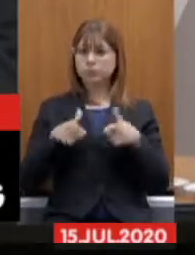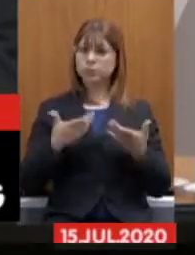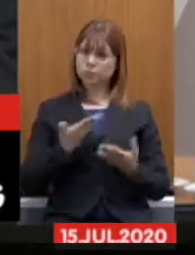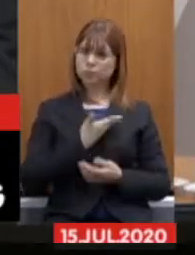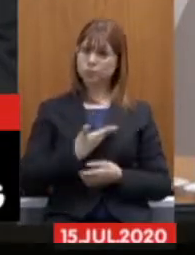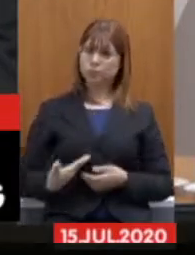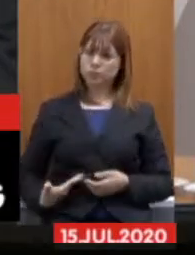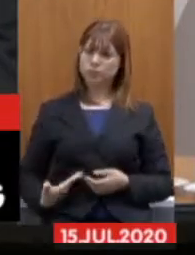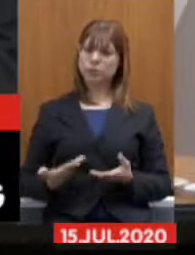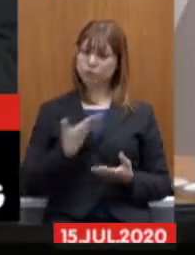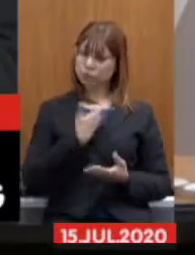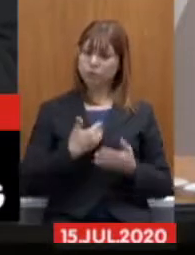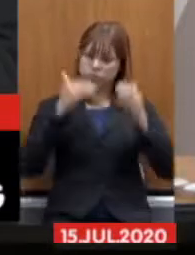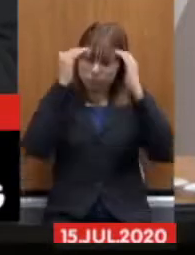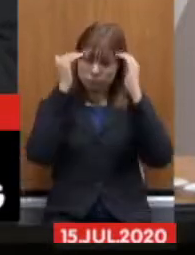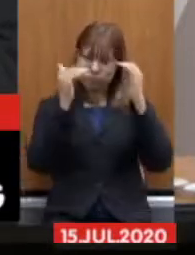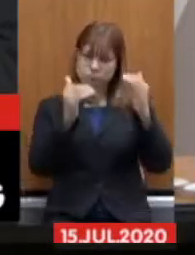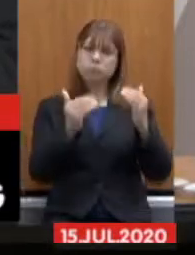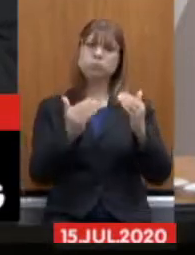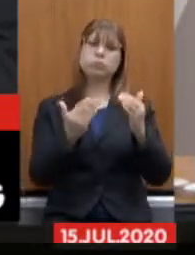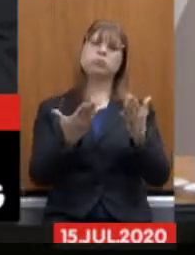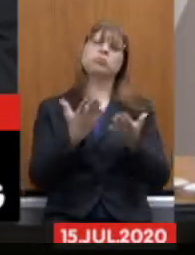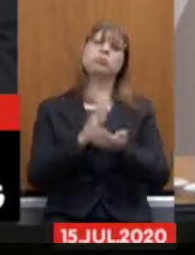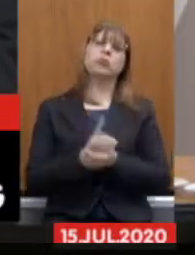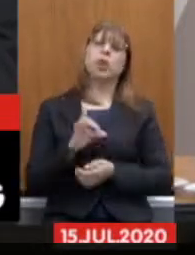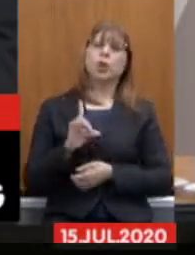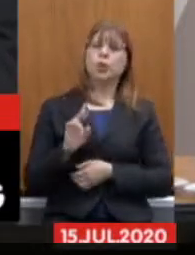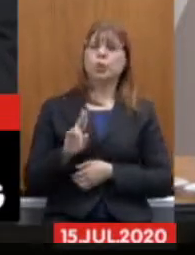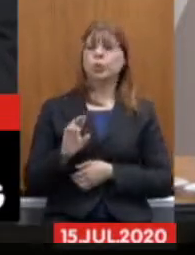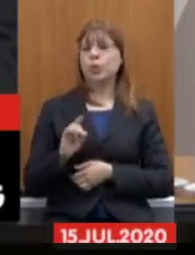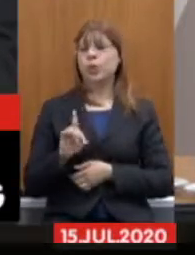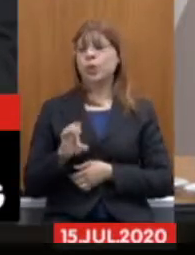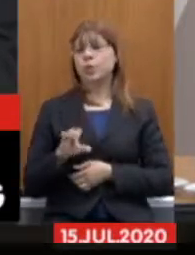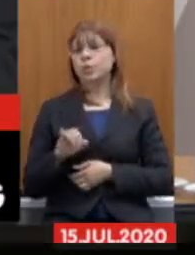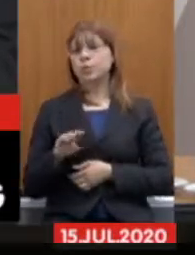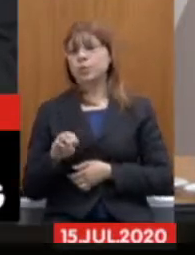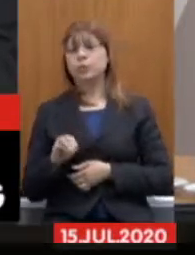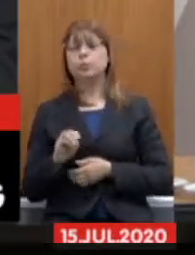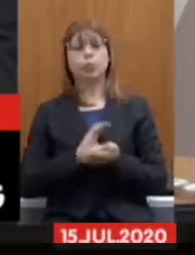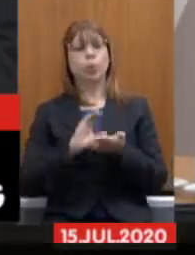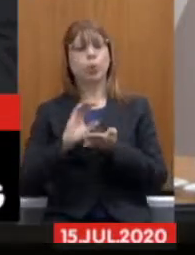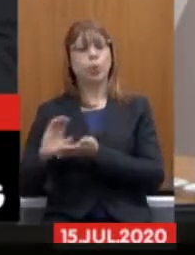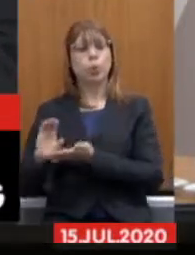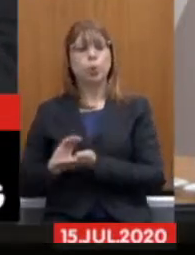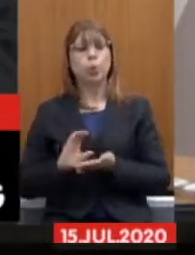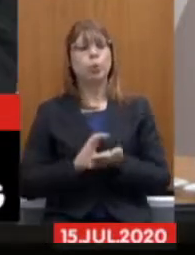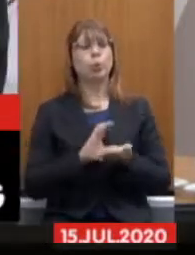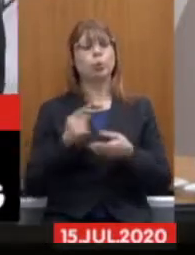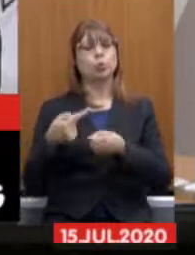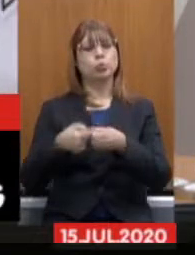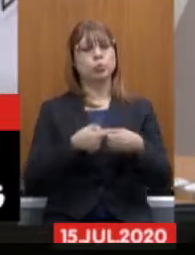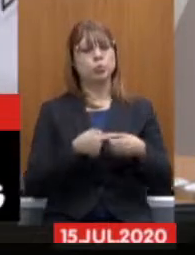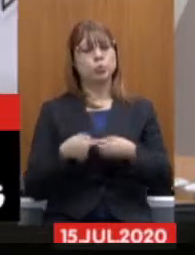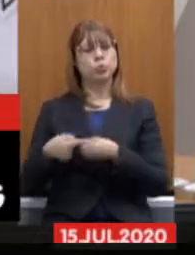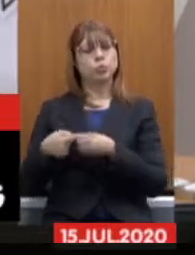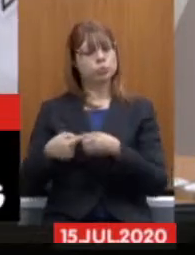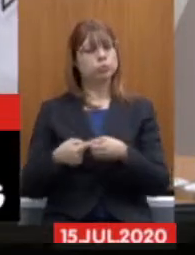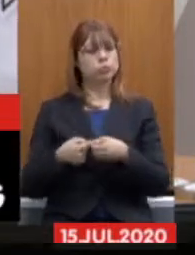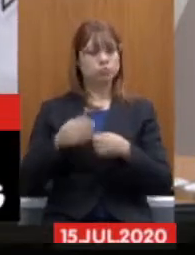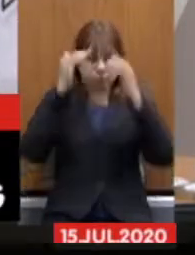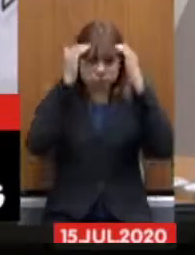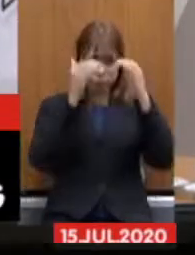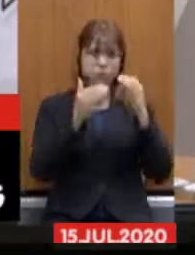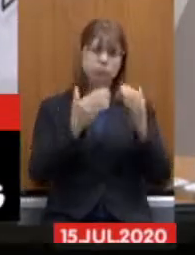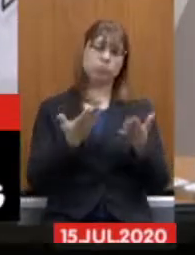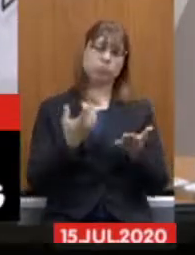governo o governo está honrando aí os décimos está honrando os repasses aos municípios está honrando o acordo que